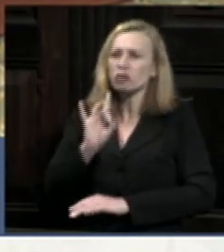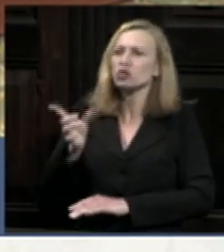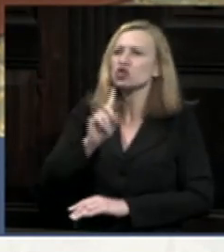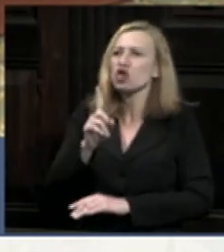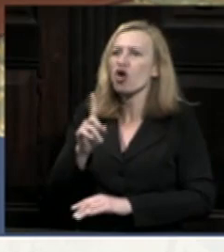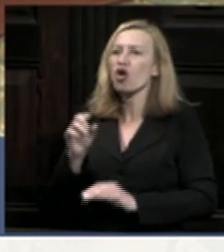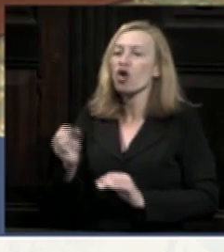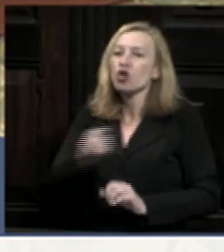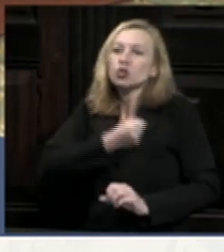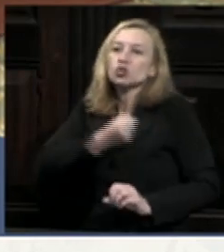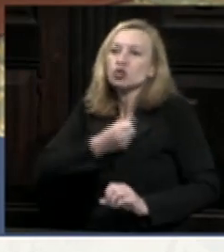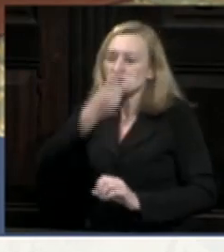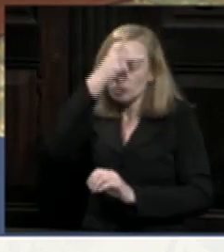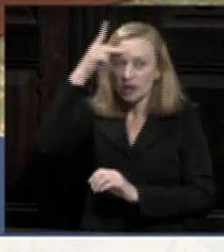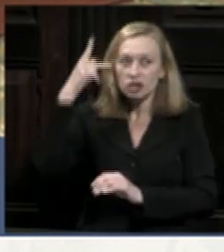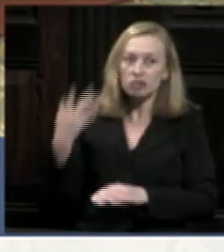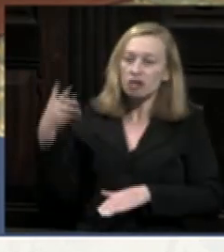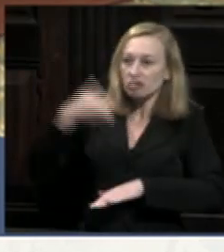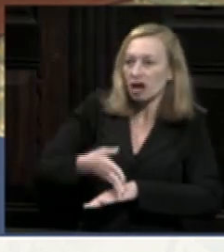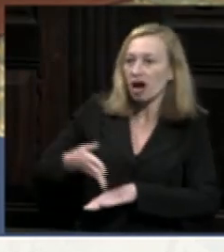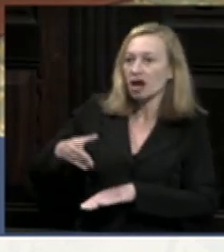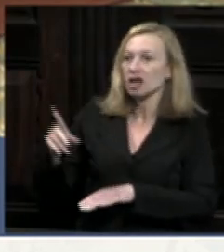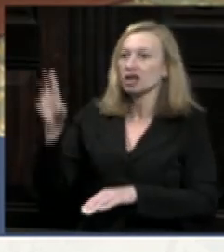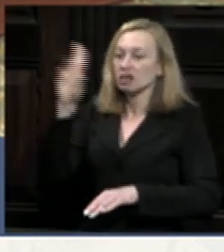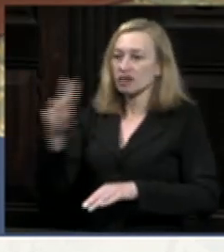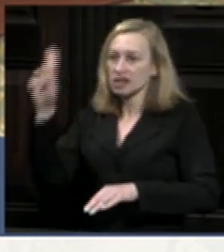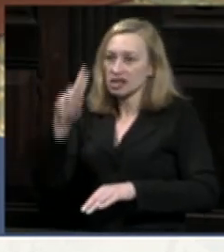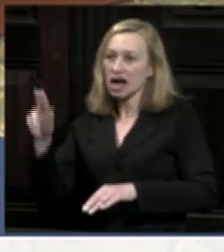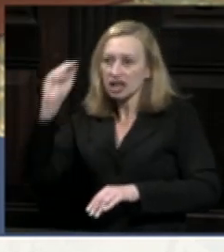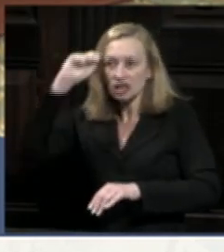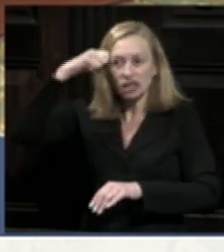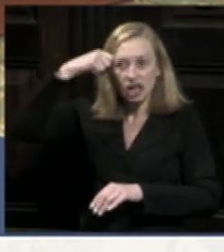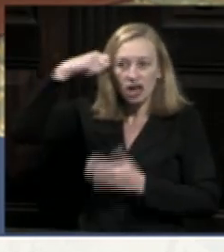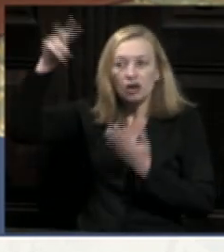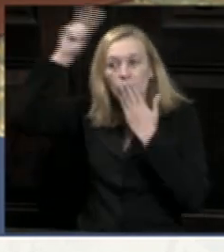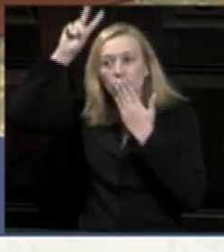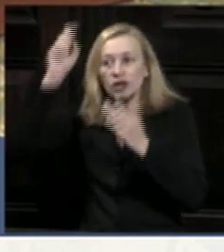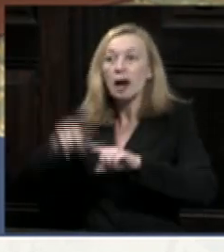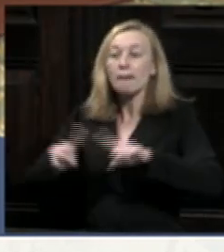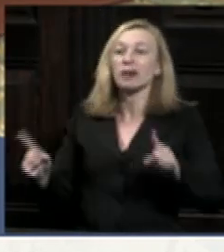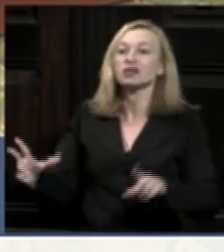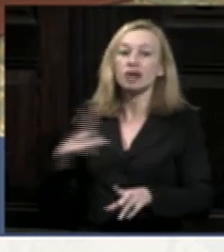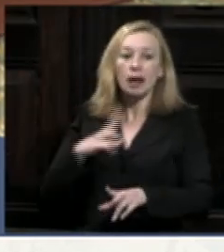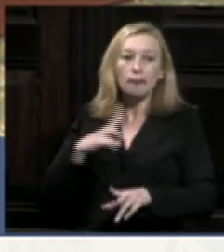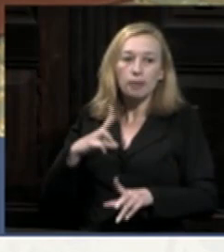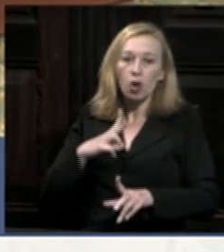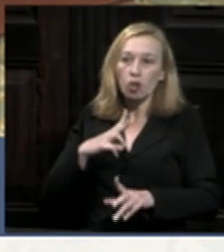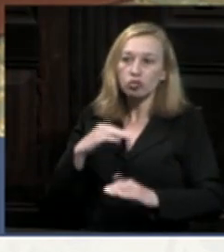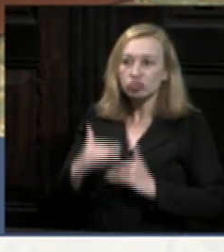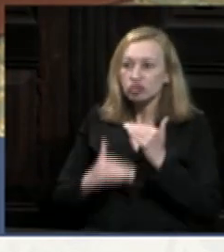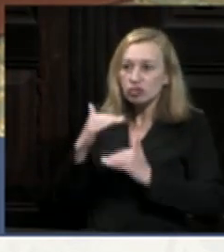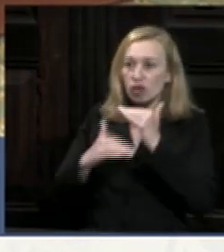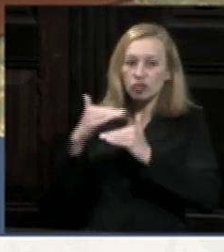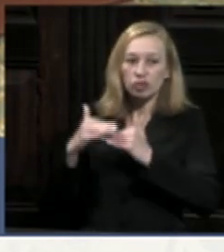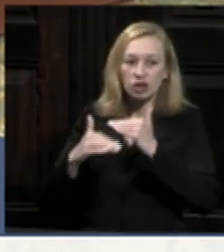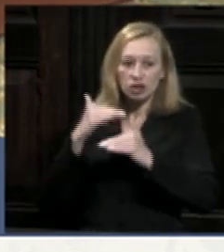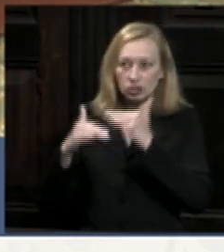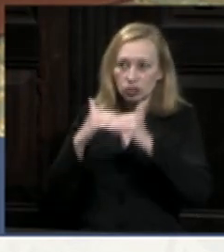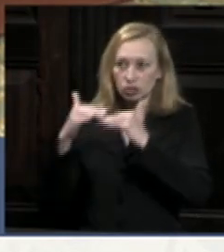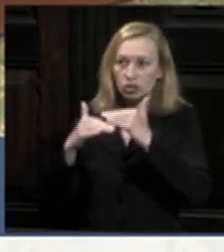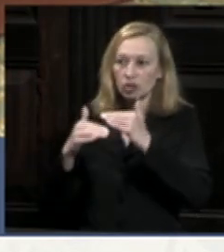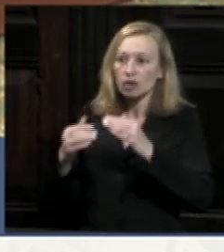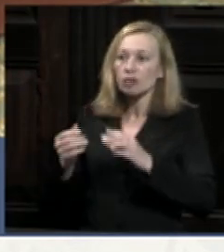população negra que os alunos mais pobres da escola pública tenha um acesso mas pela própria ampliação da oferta de vagas na educação